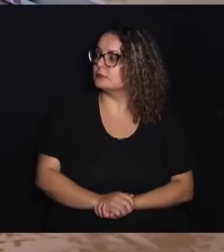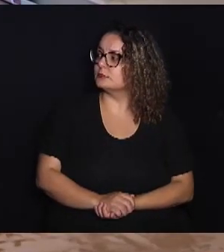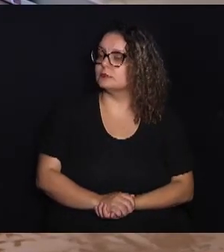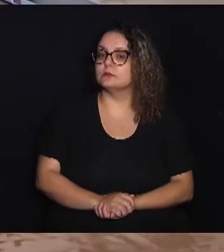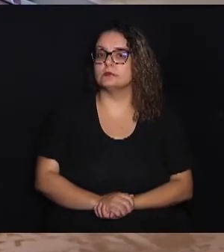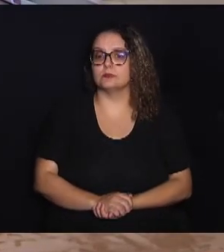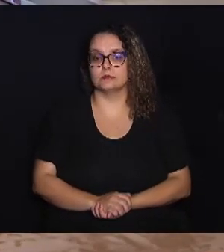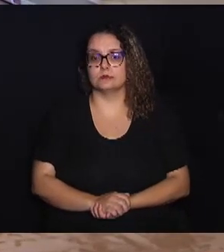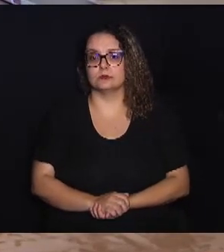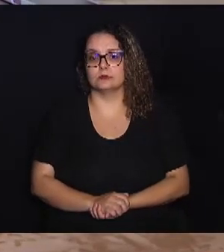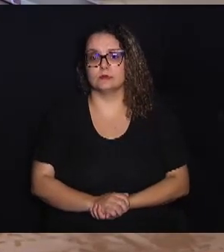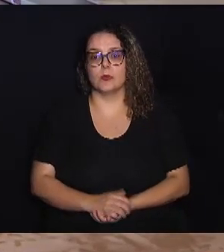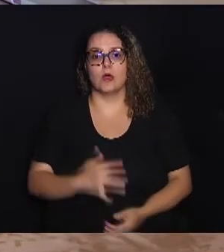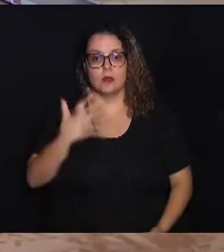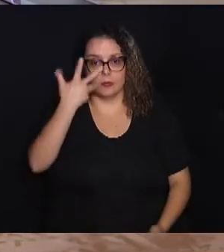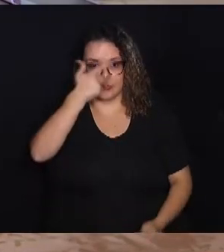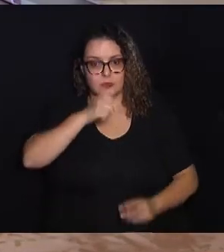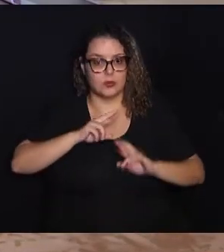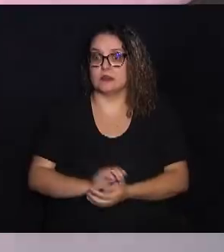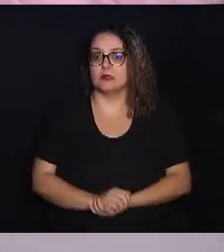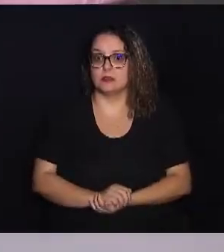a cerâmica para a gente fazer